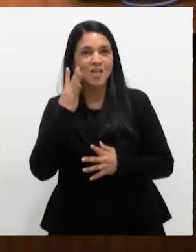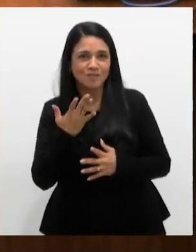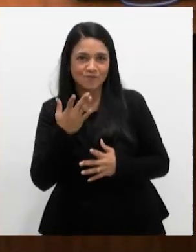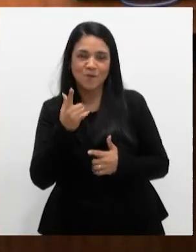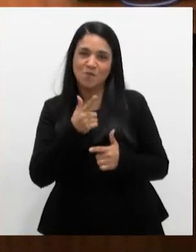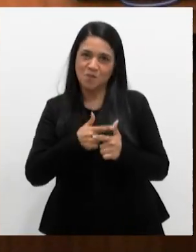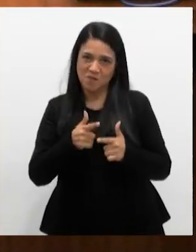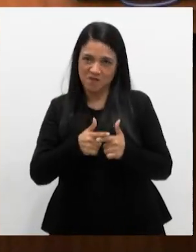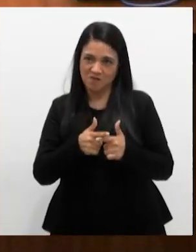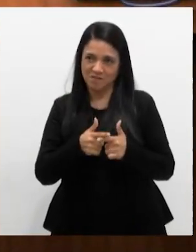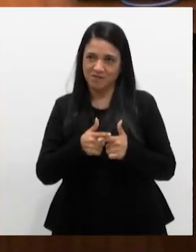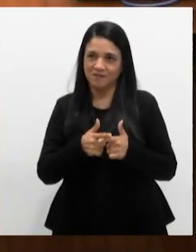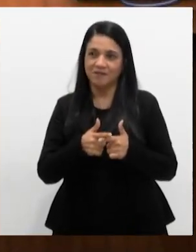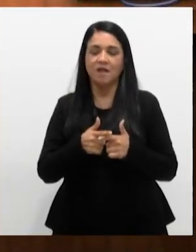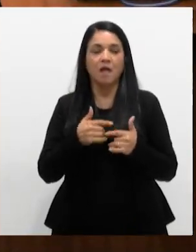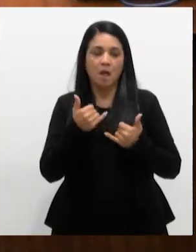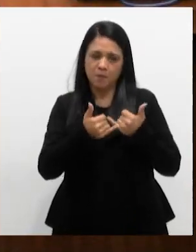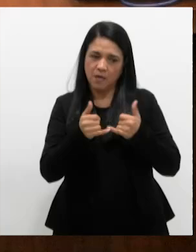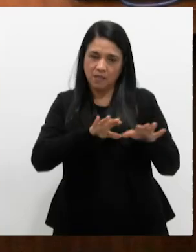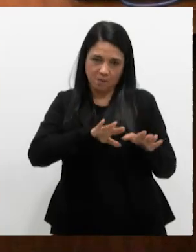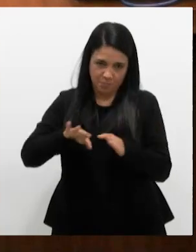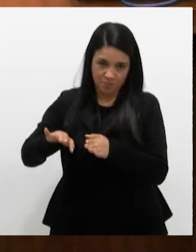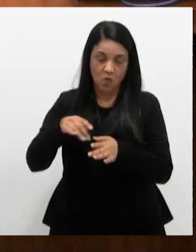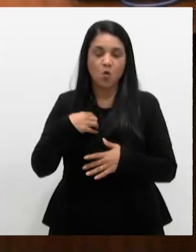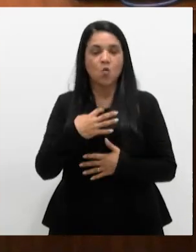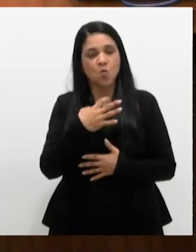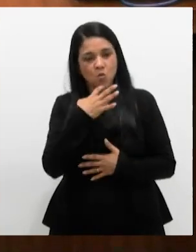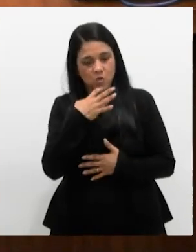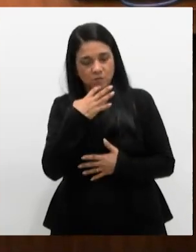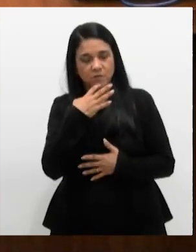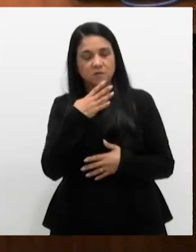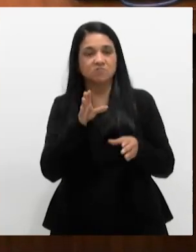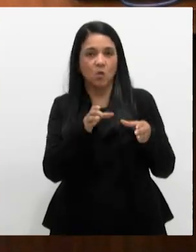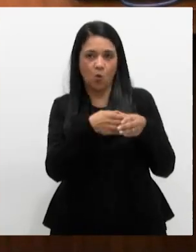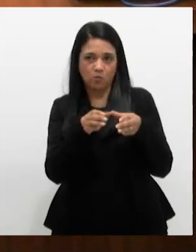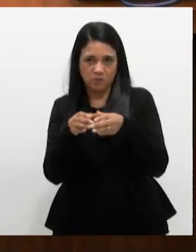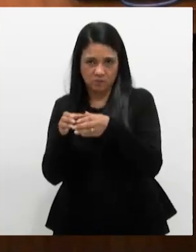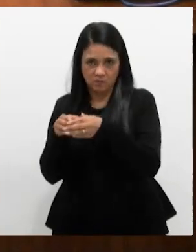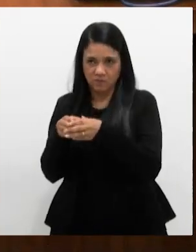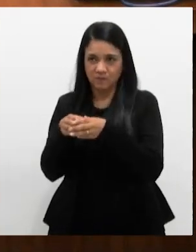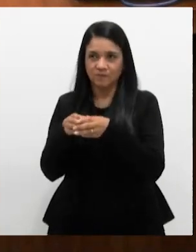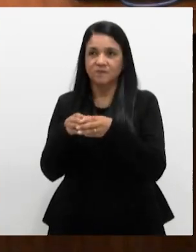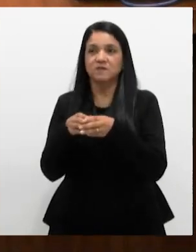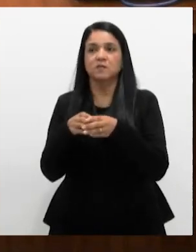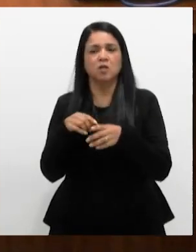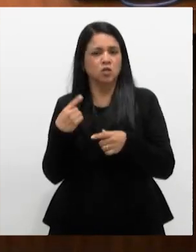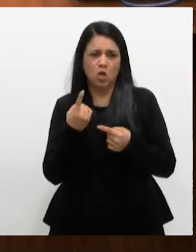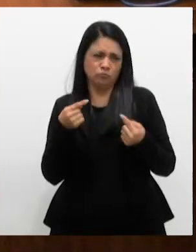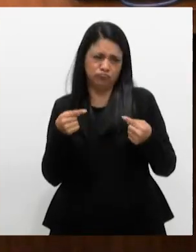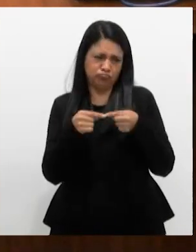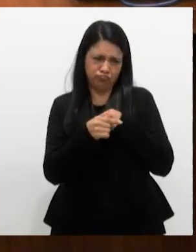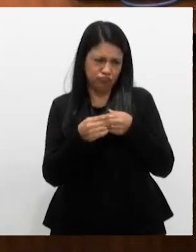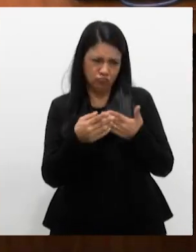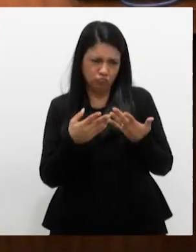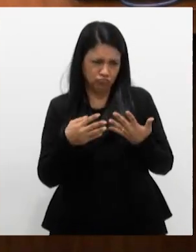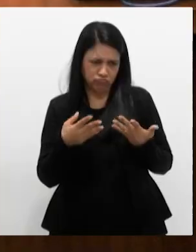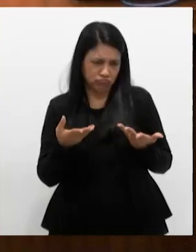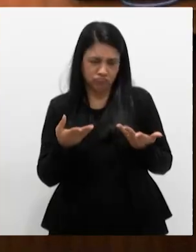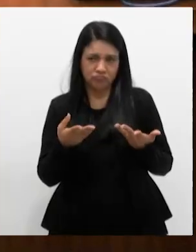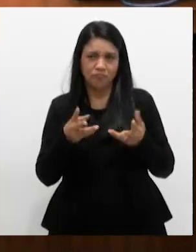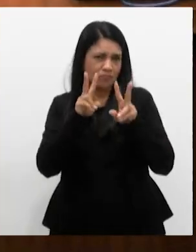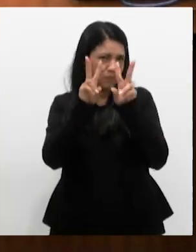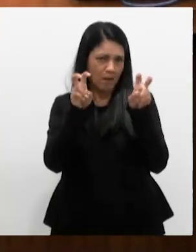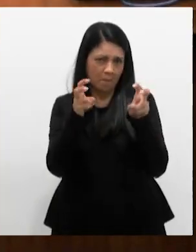aqui fica aqui, brincadeiras à parte, um reconhecimento que eu tenho feito isso nas comissões. A gente diverge em alguns momentos. Esse é o